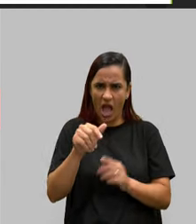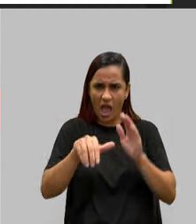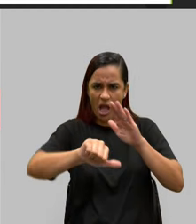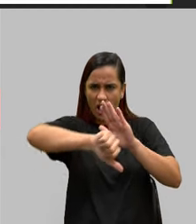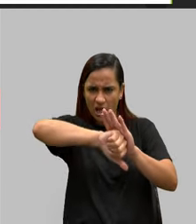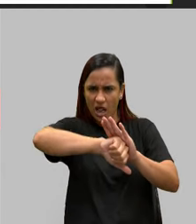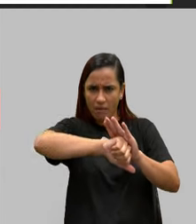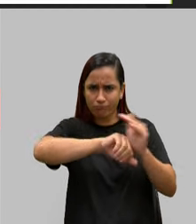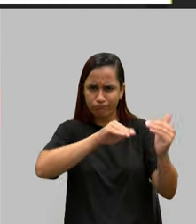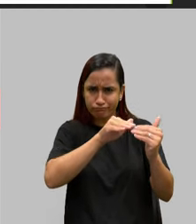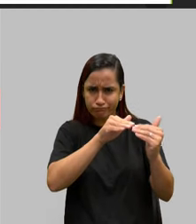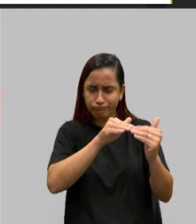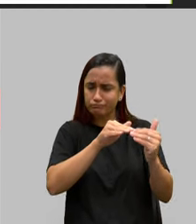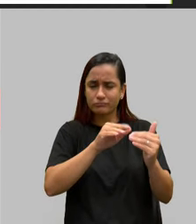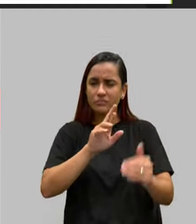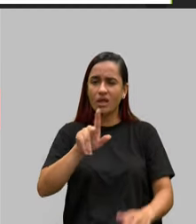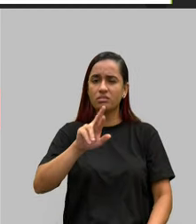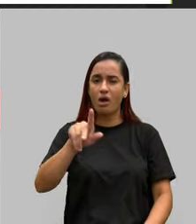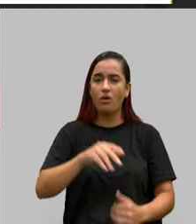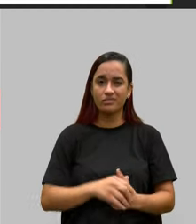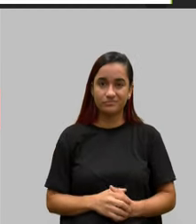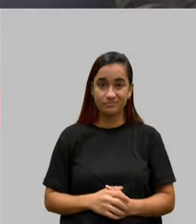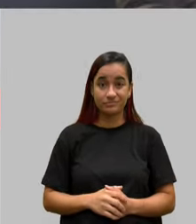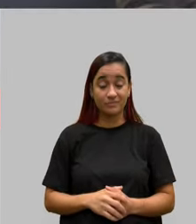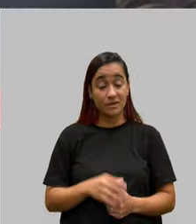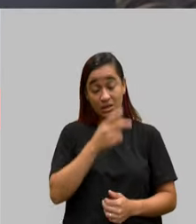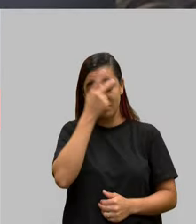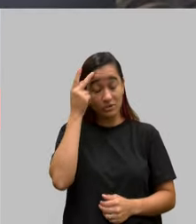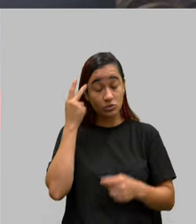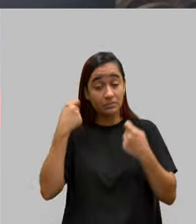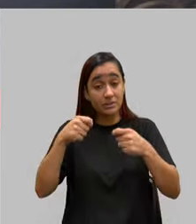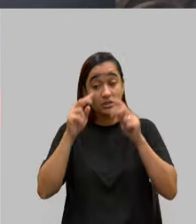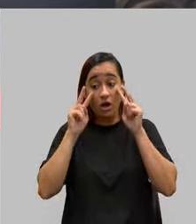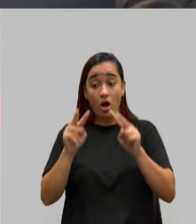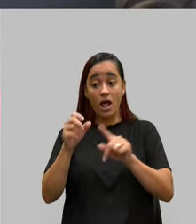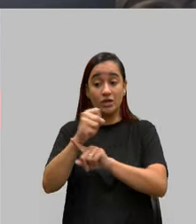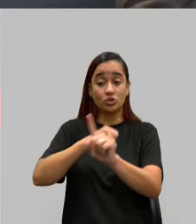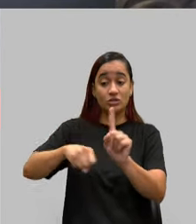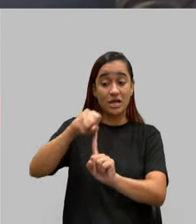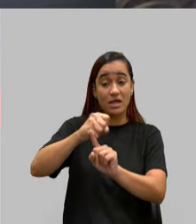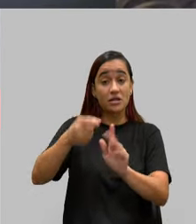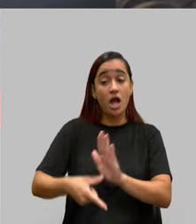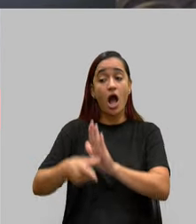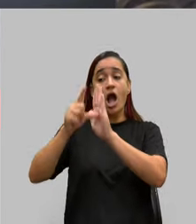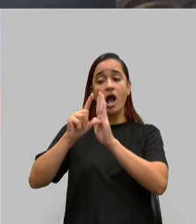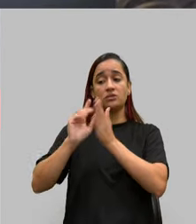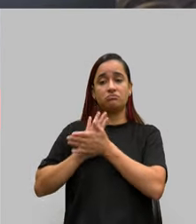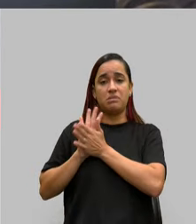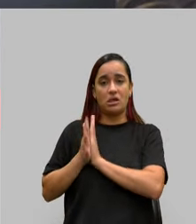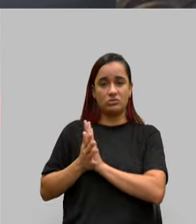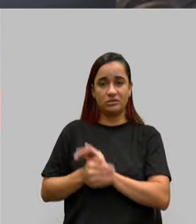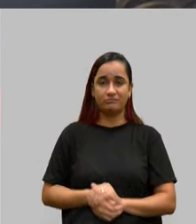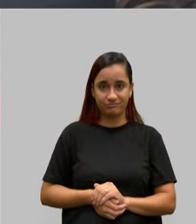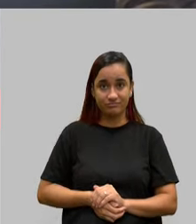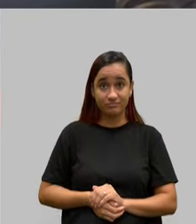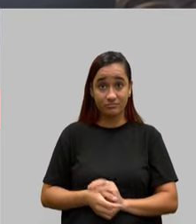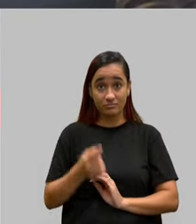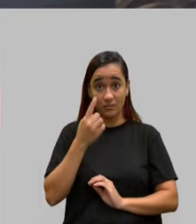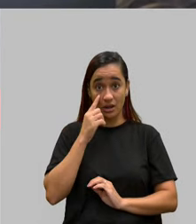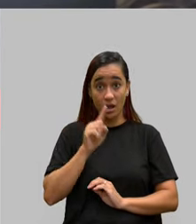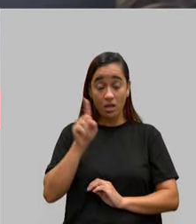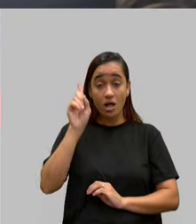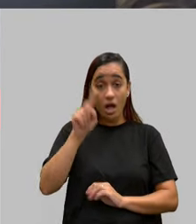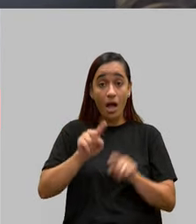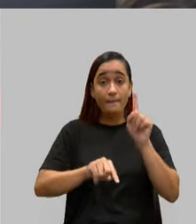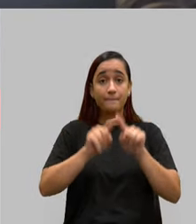precisam olhar pra sociedade antes da ideologia Tá certo isso aqui olha são os produtos tá só um pedaço